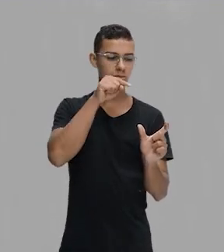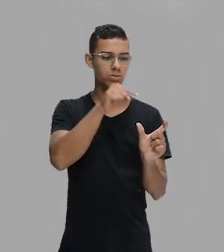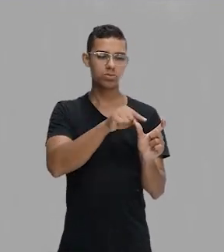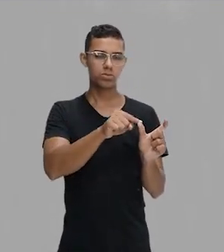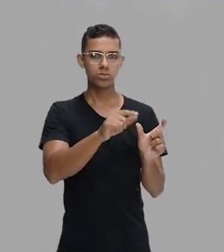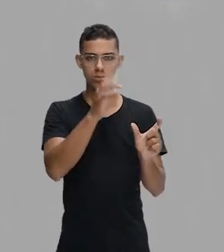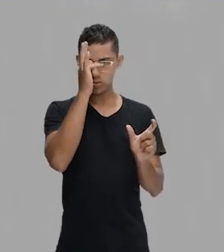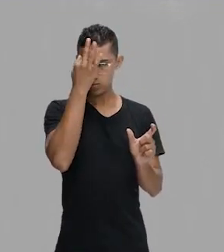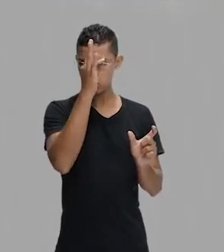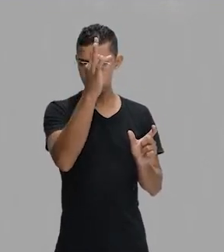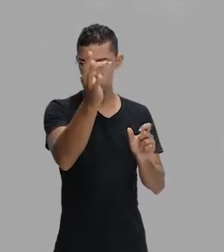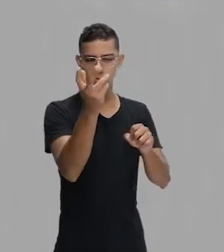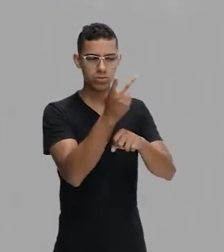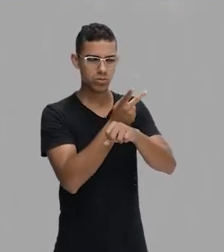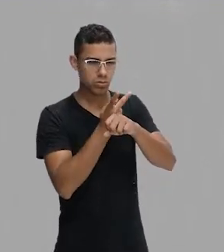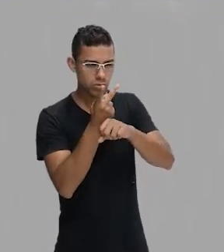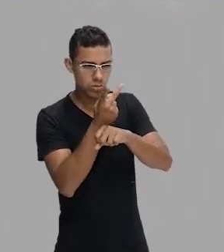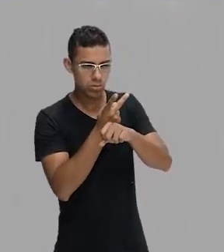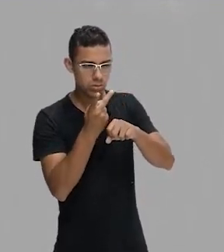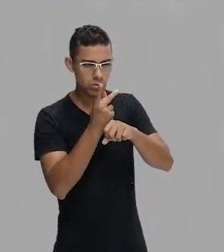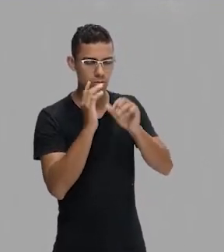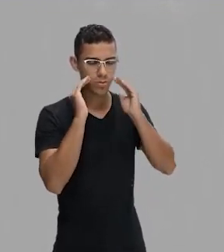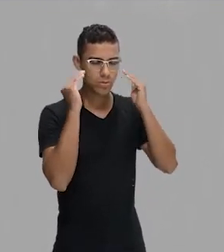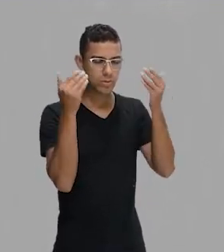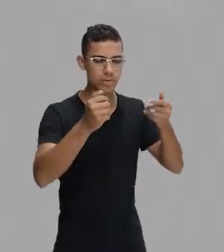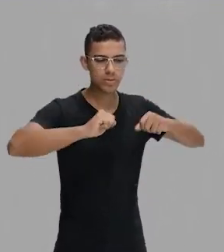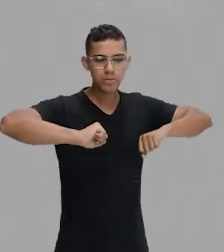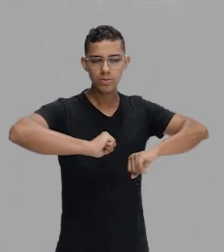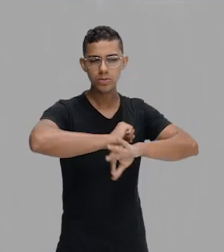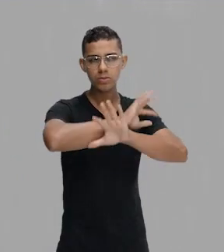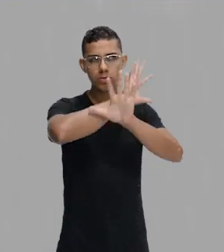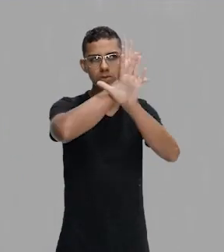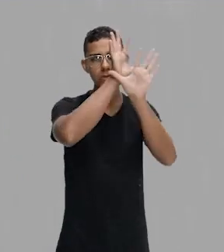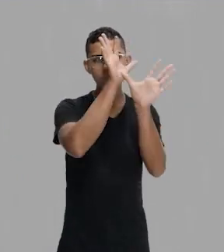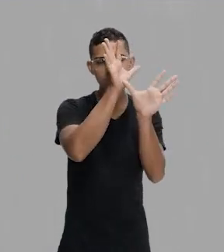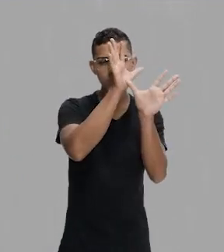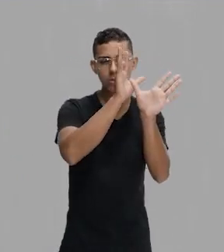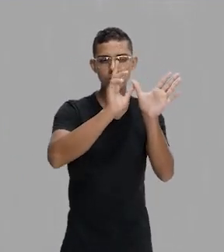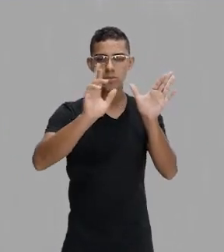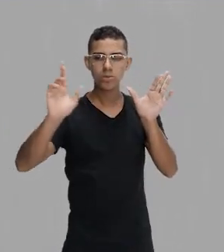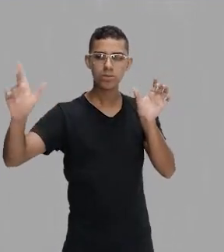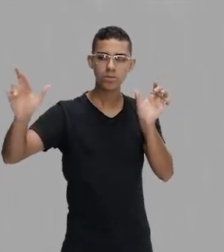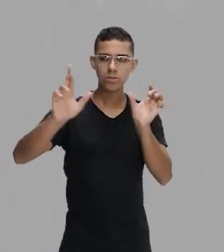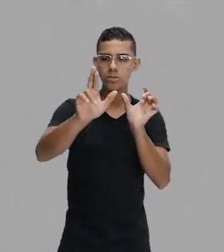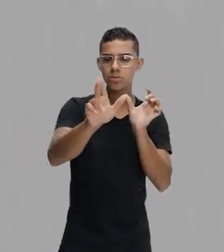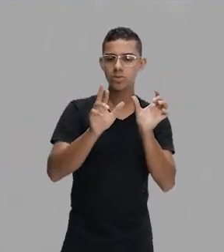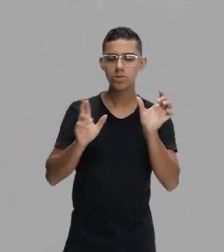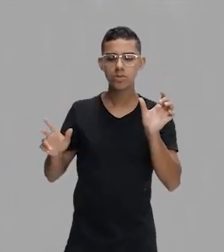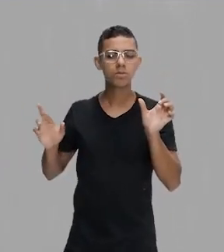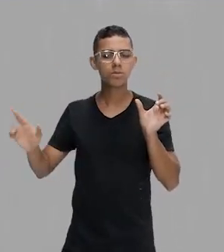por buscar o quê? Clareza e distinção.